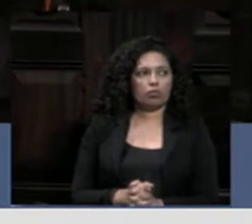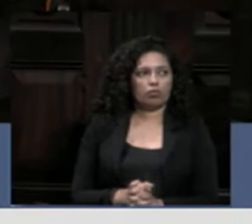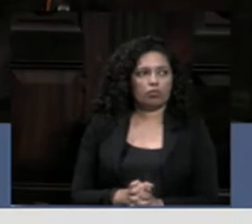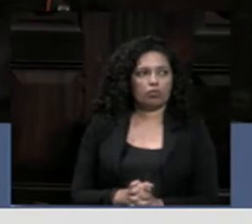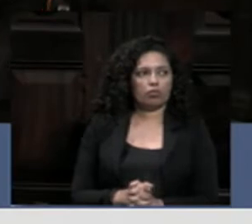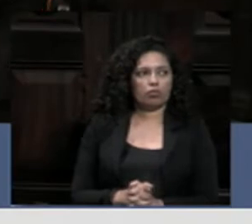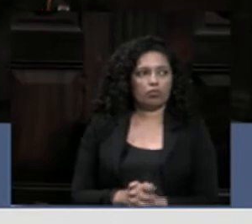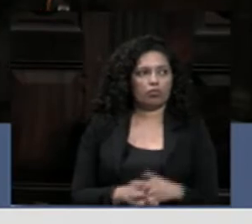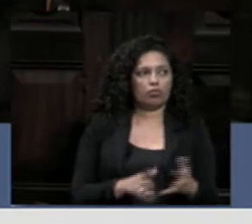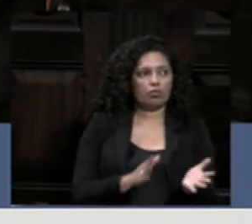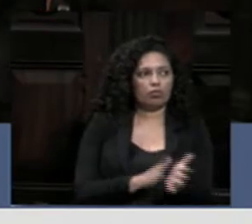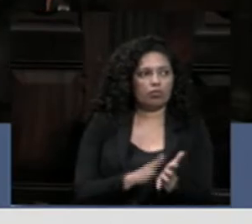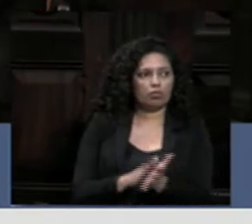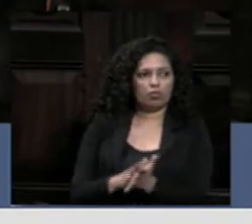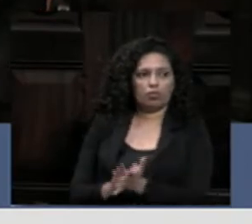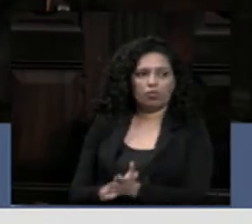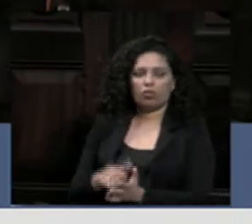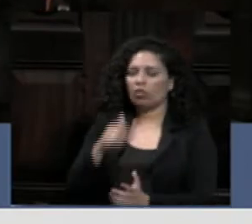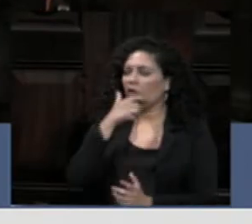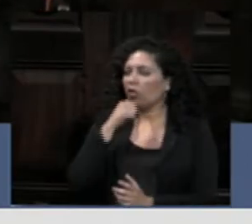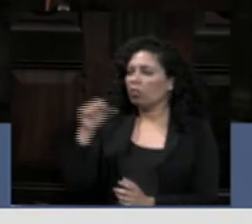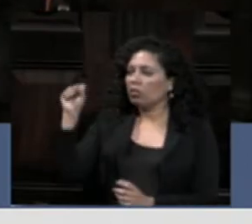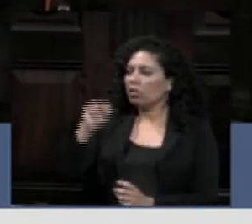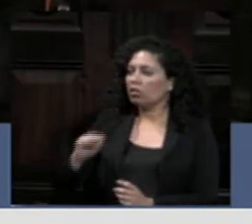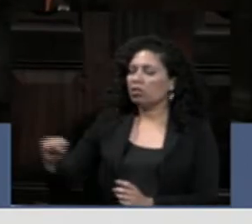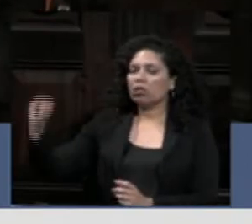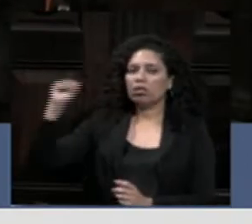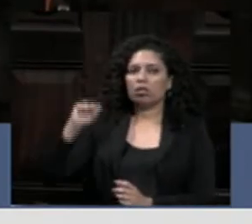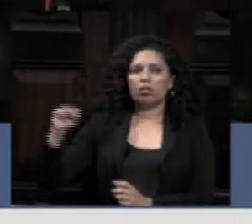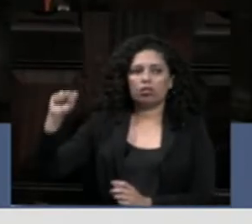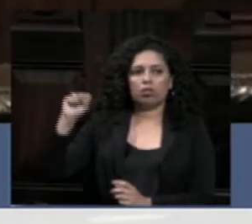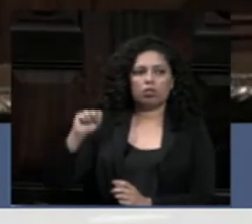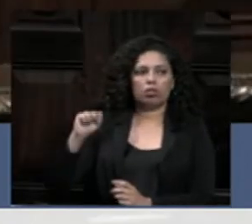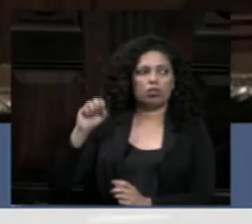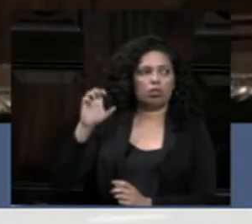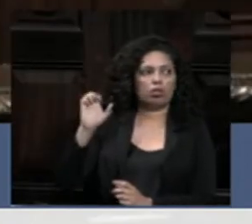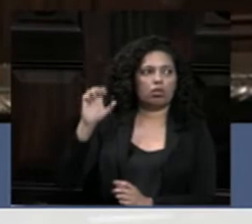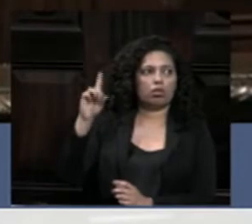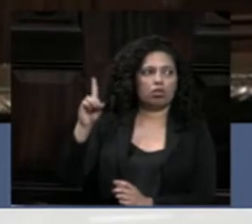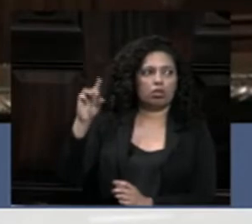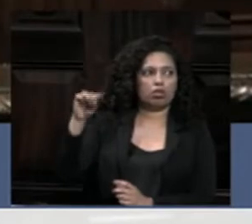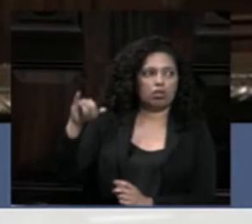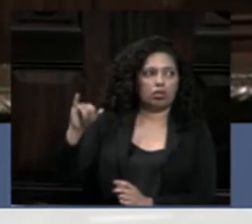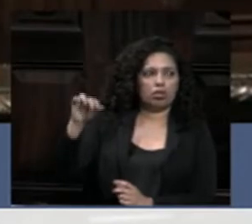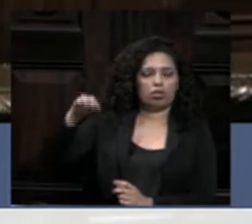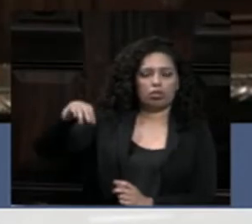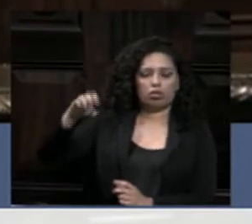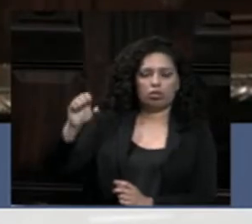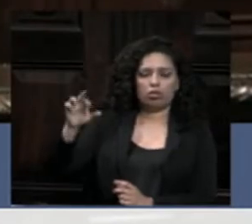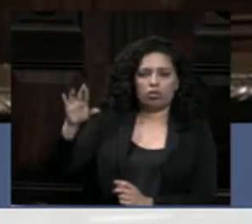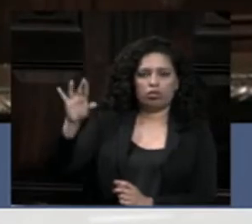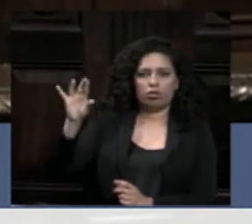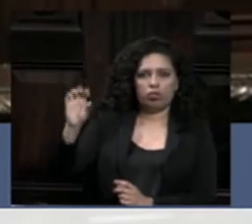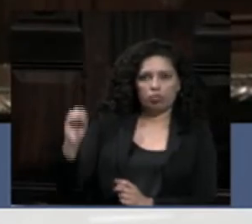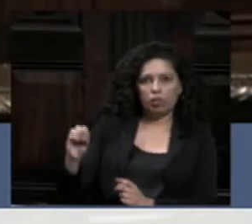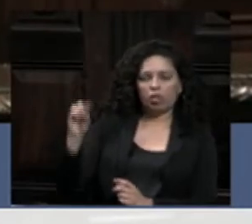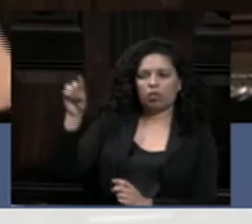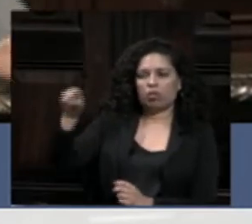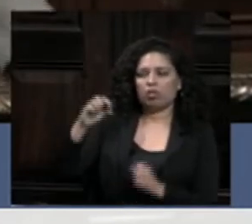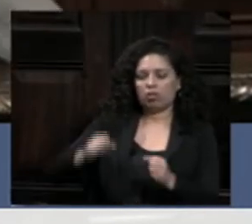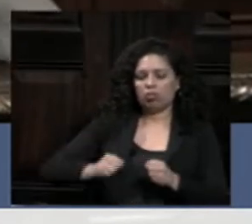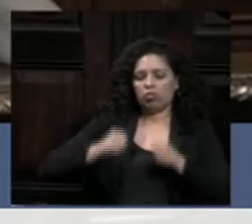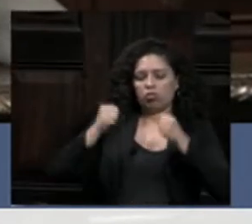Cumprimentar o senador Lindbergh Farias, que tem sido fundamental numa batalha que a gente tem se somado a